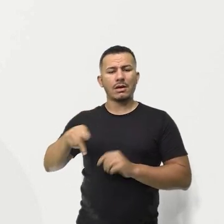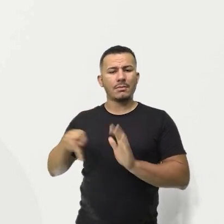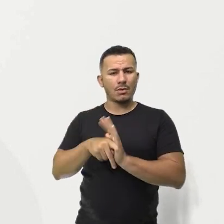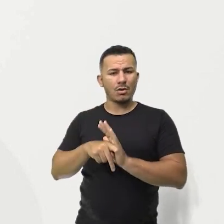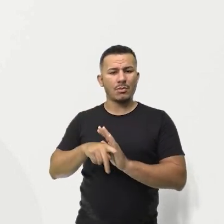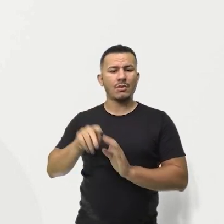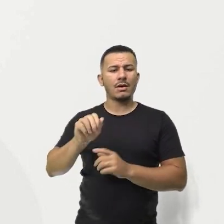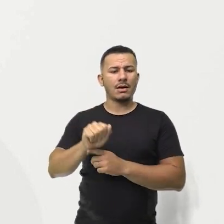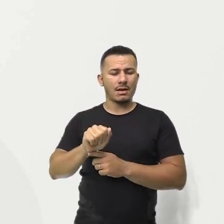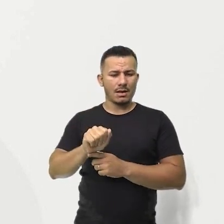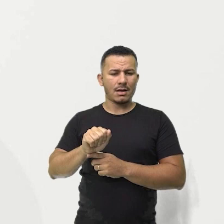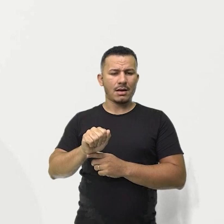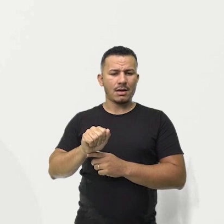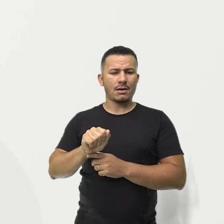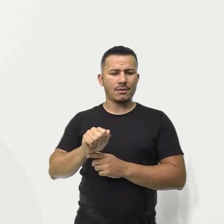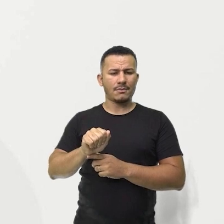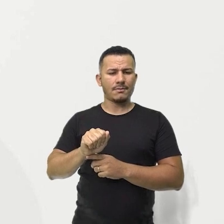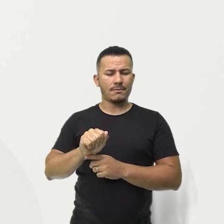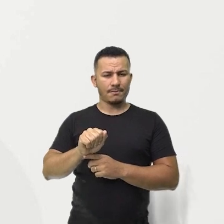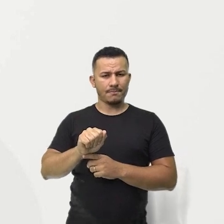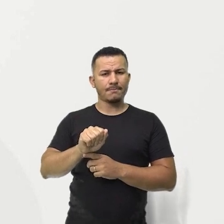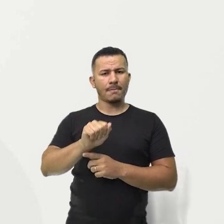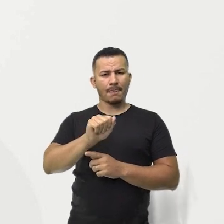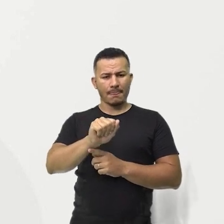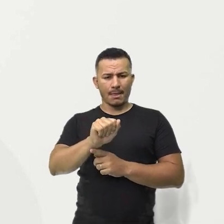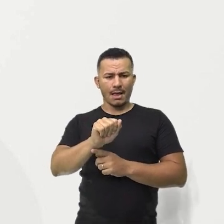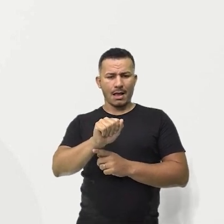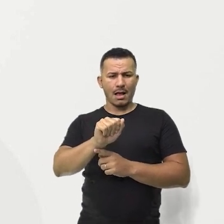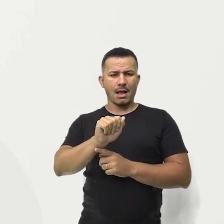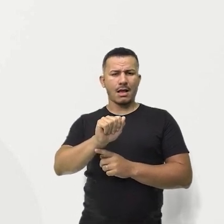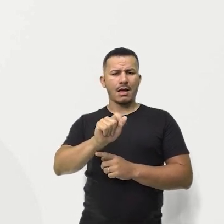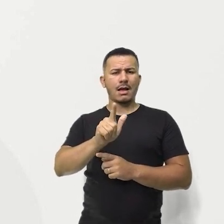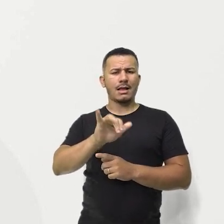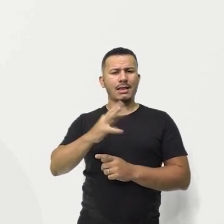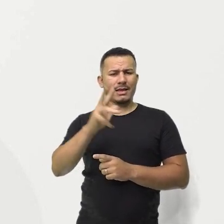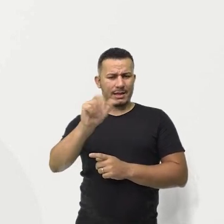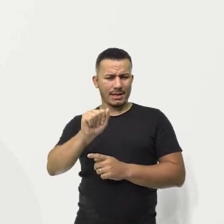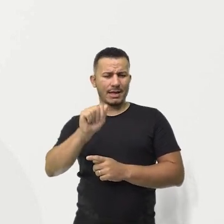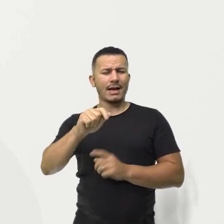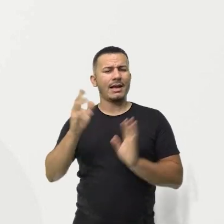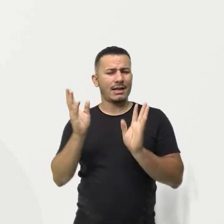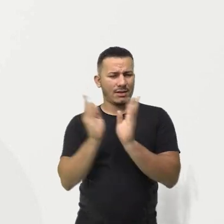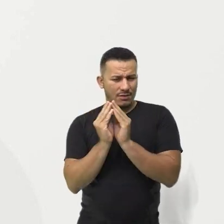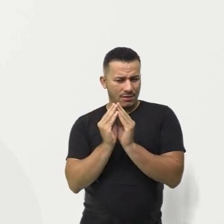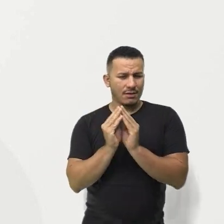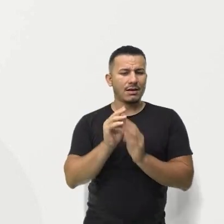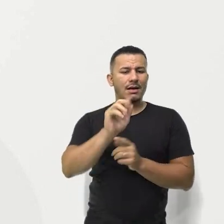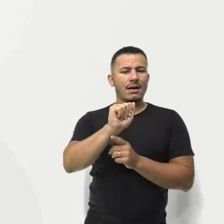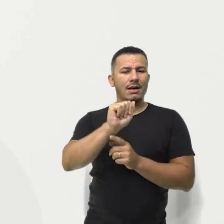1 e o y vale 1, né? Então, esse ponto, ele vai ser um ponto, vamos chamar de A'.